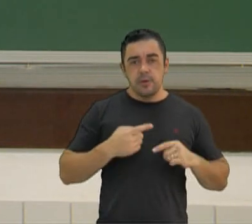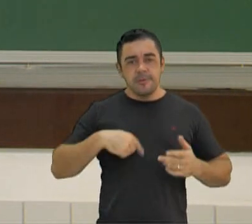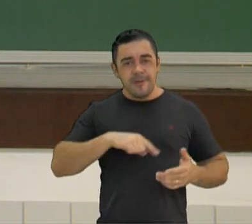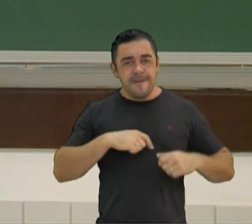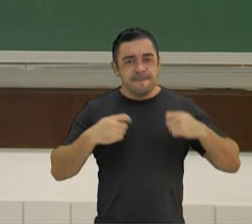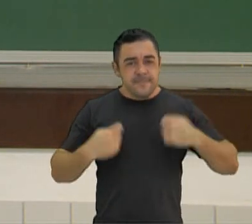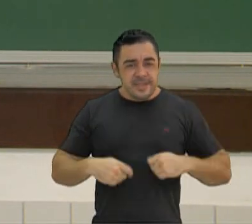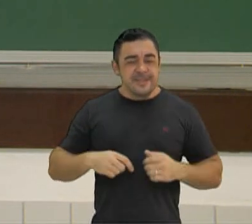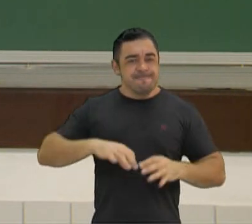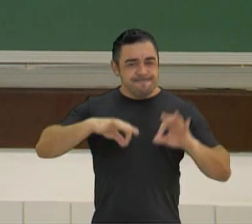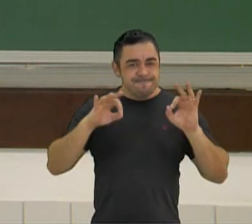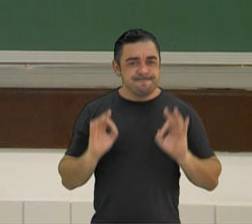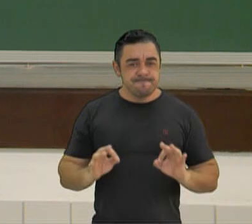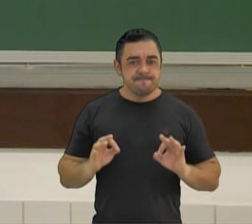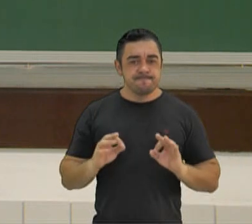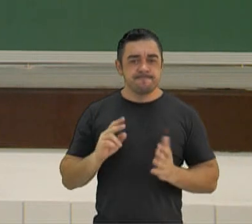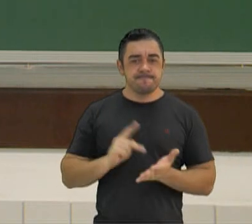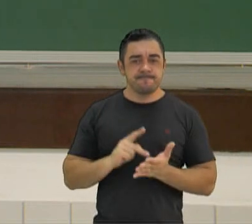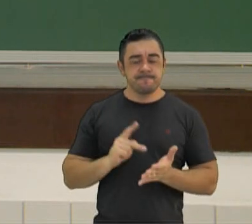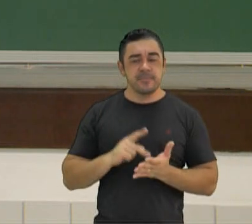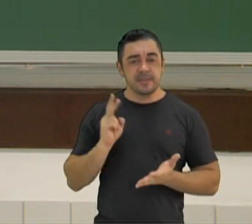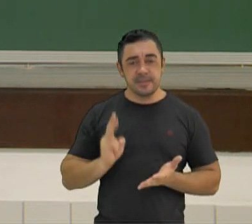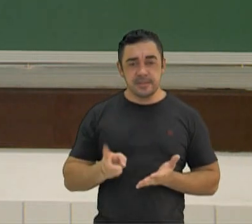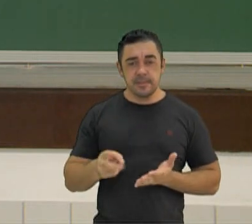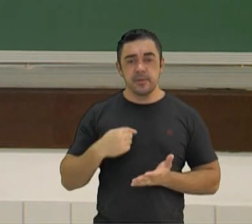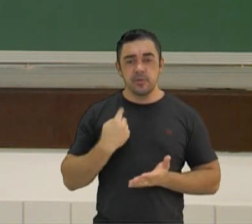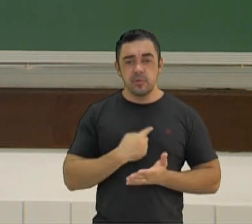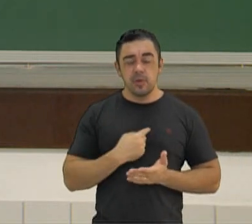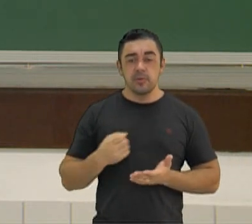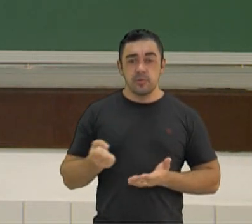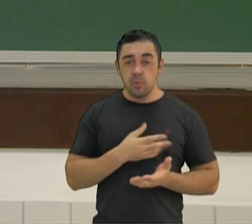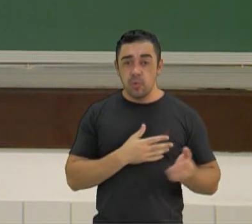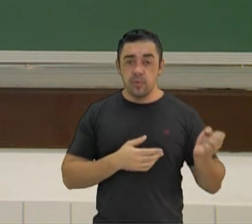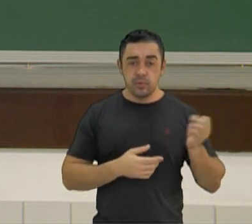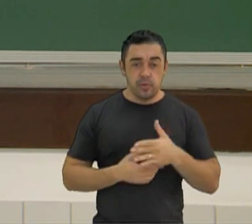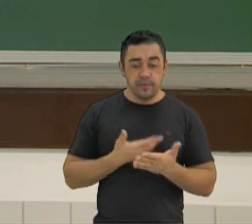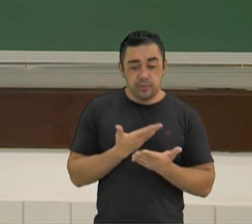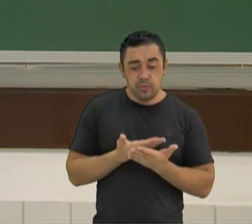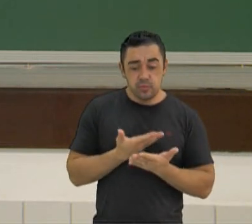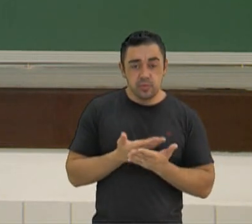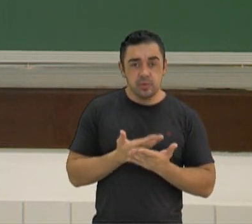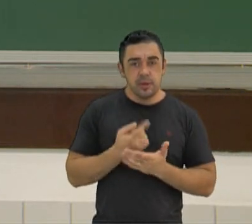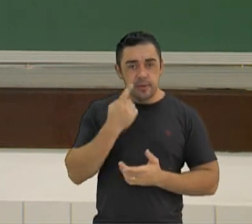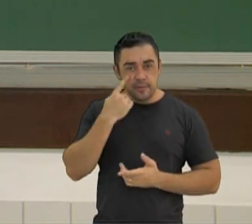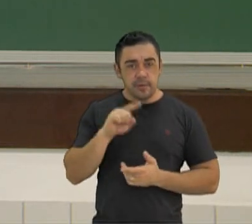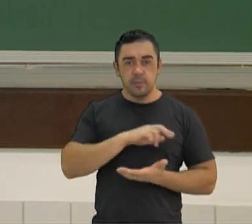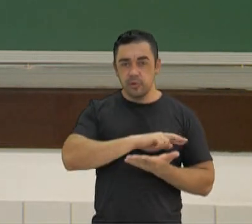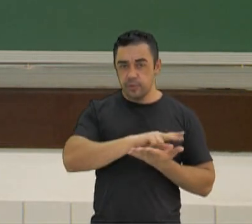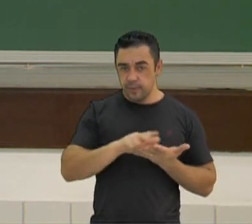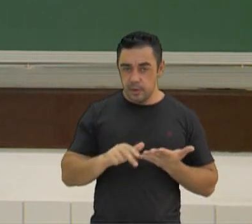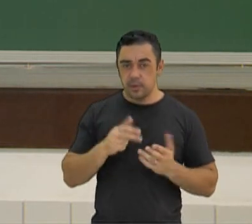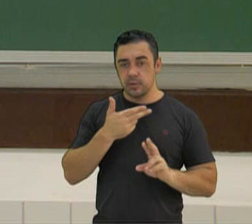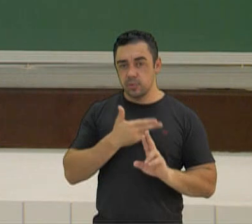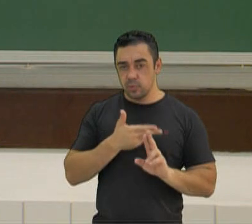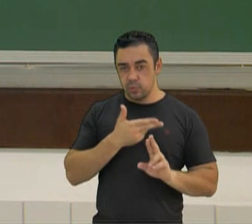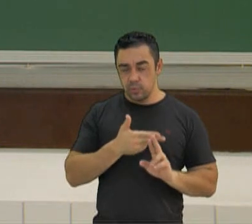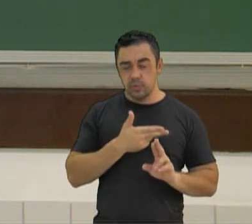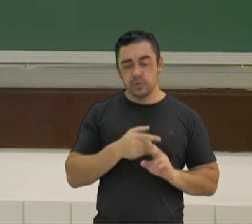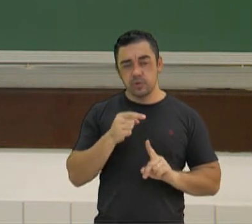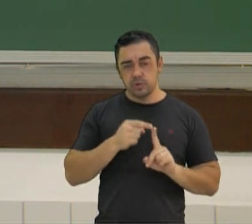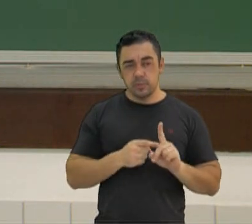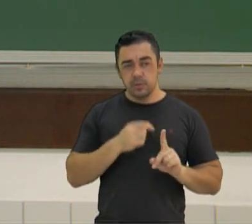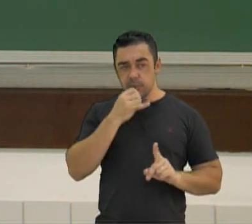gente literalmente e constantemente estar se atualizando, estudando e diversificando a utilização de